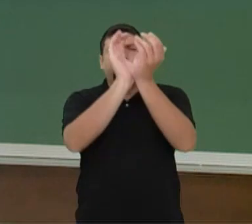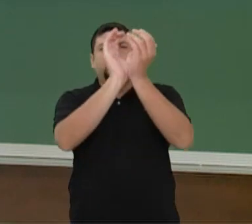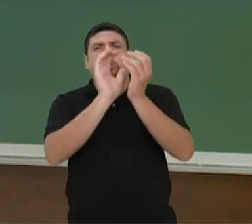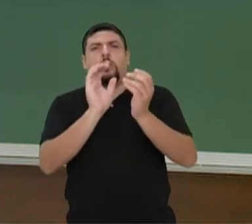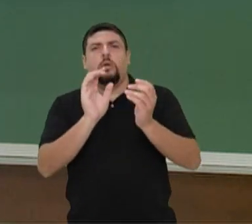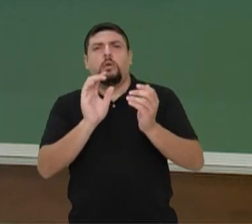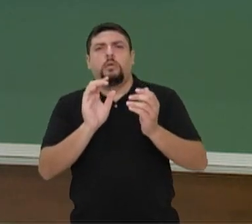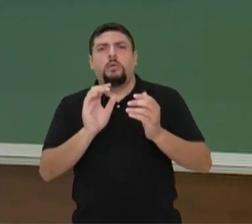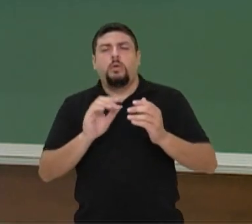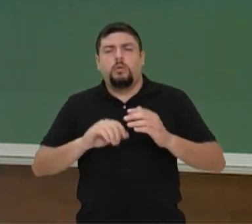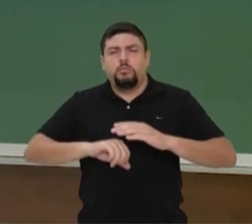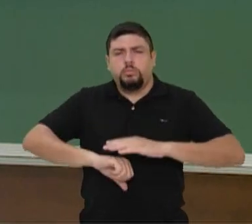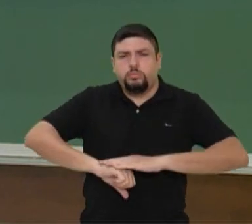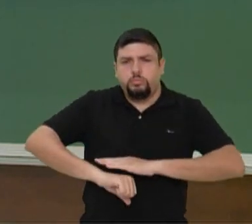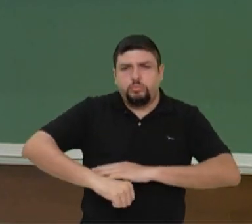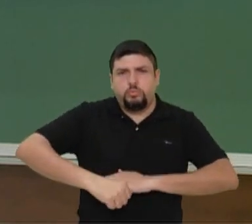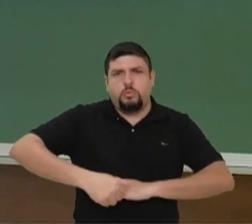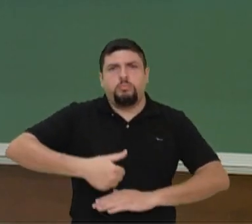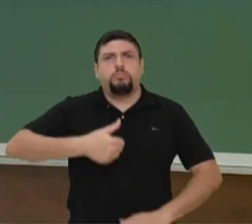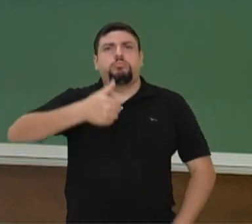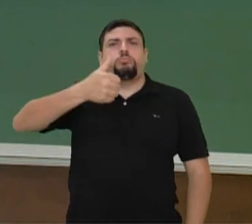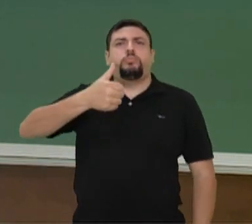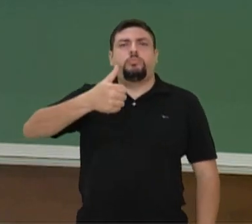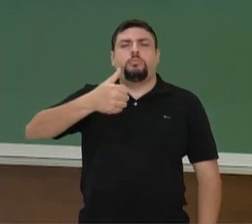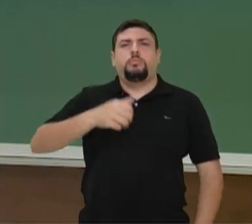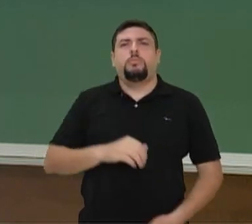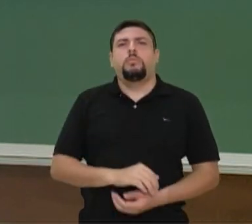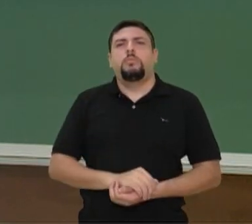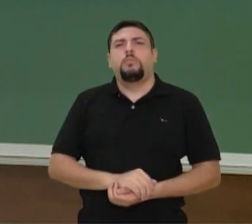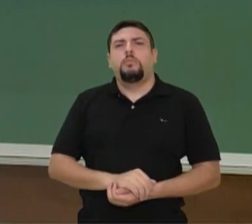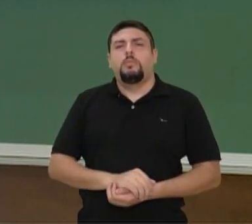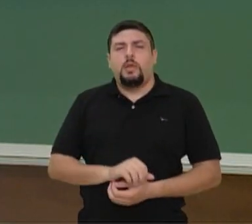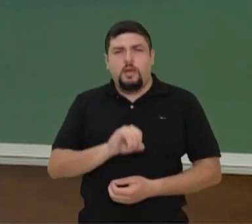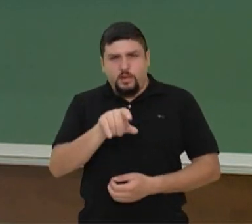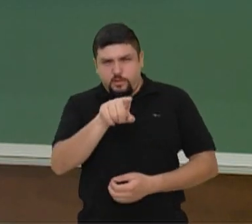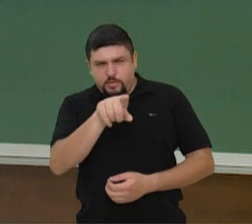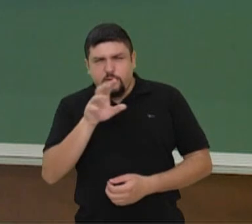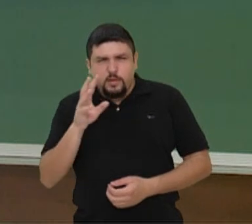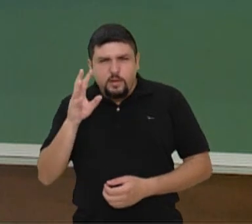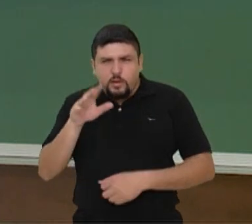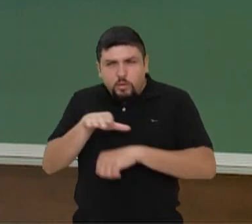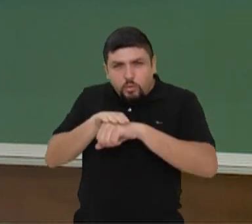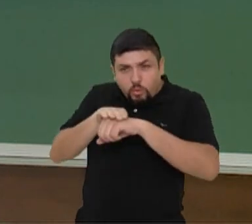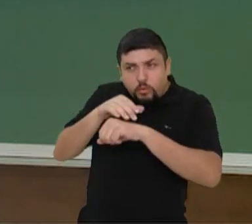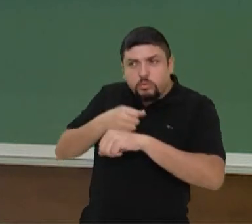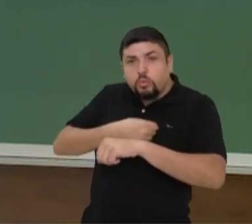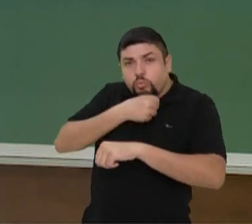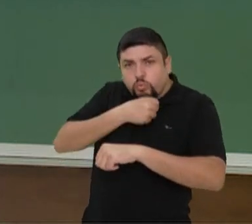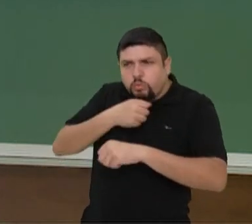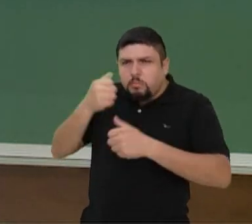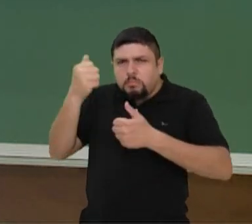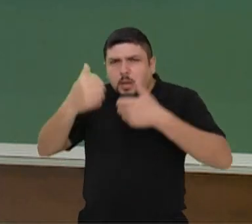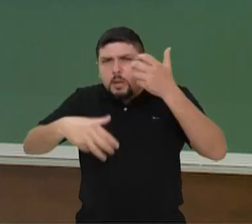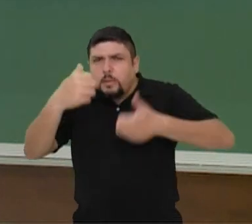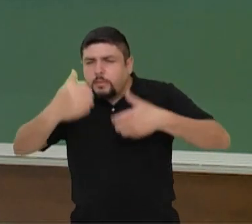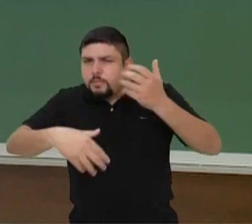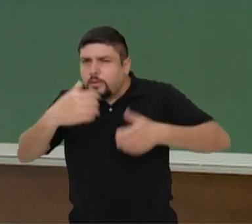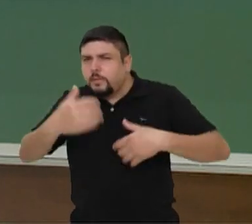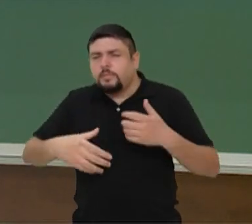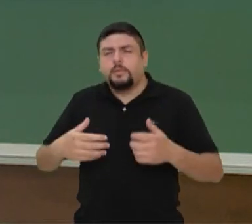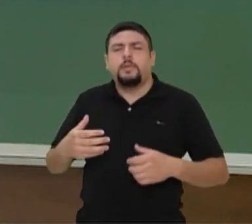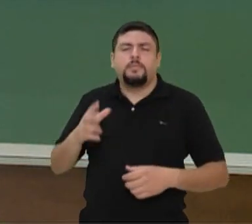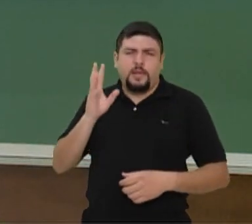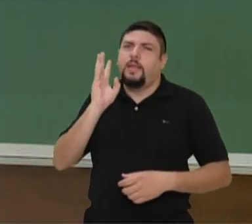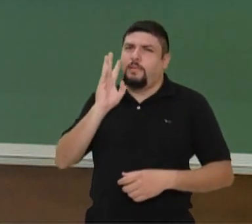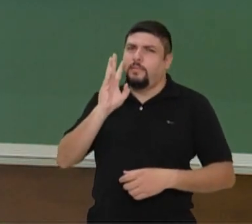aquela tragédia dos anos 50. Se você falar com os teus avós aí que viram esse momento, ele vai te dizer muito melhor do que o professor. Então veja